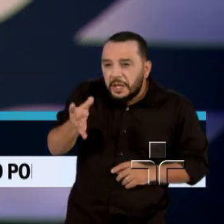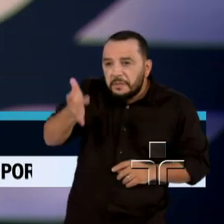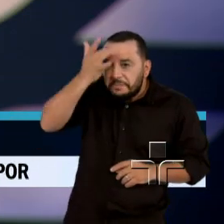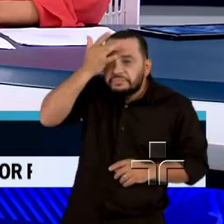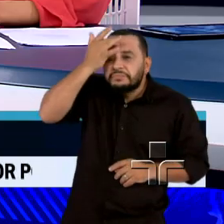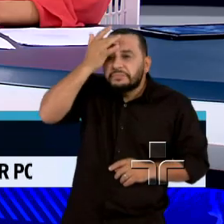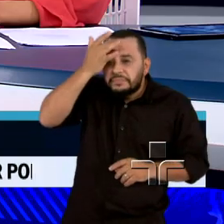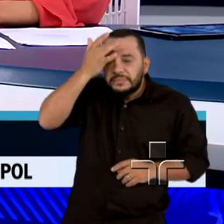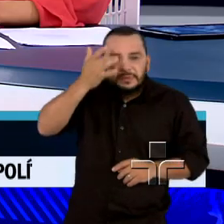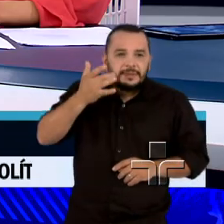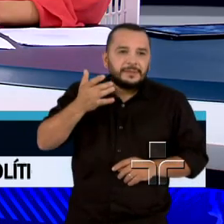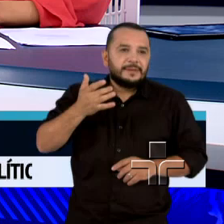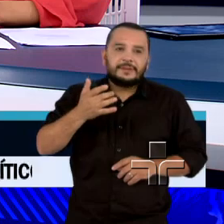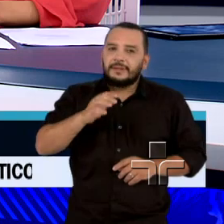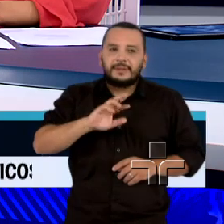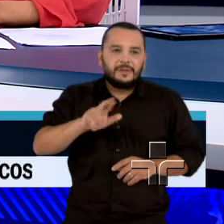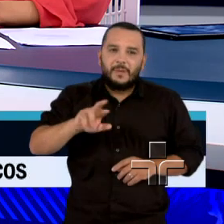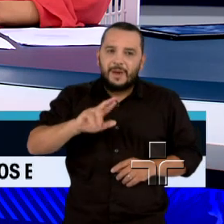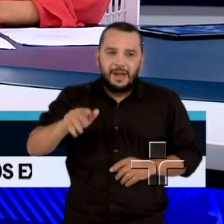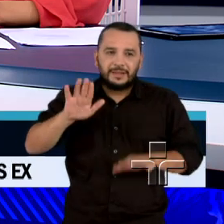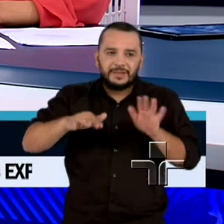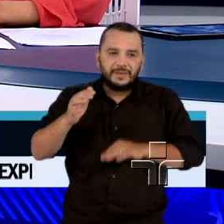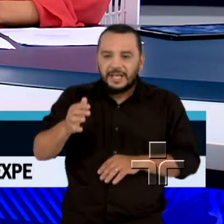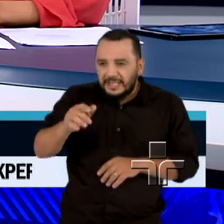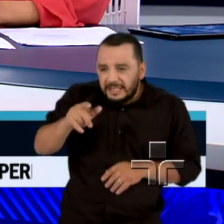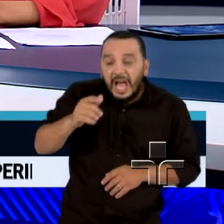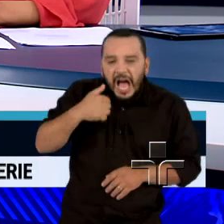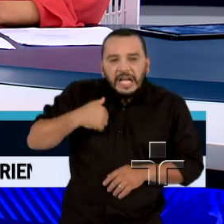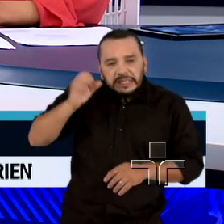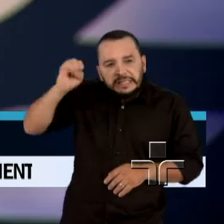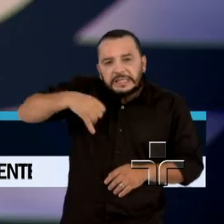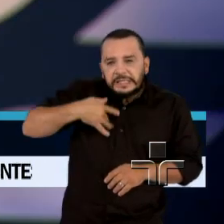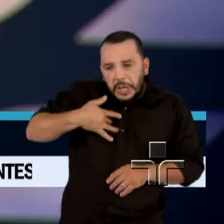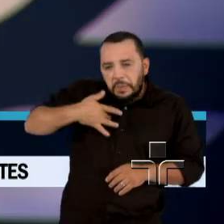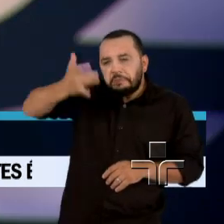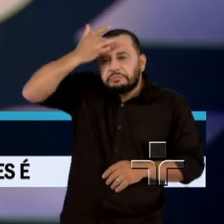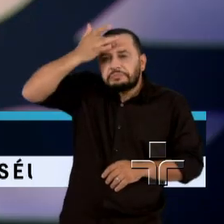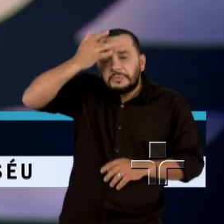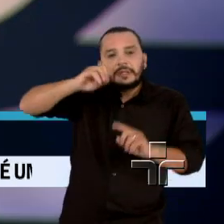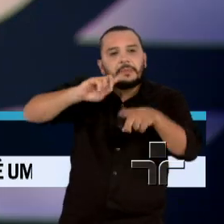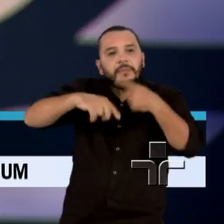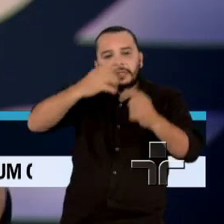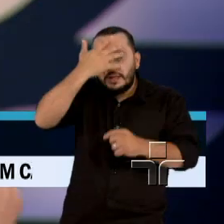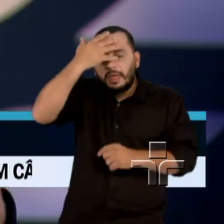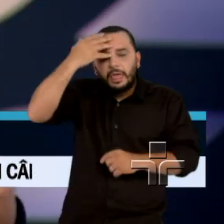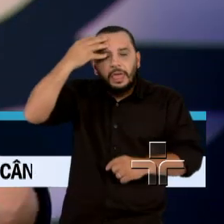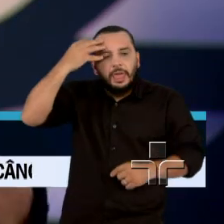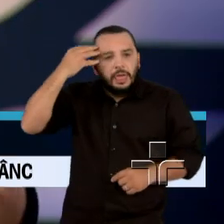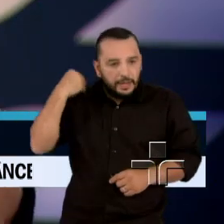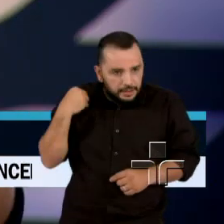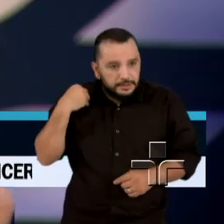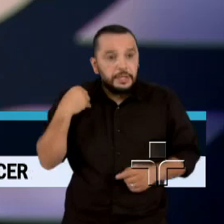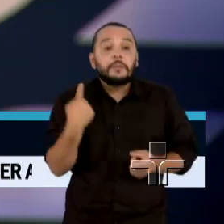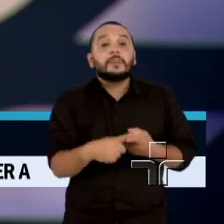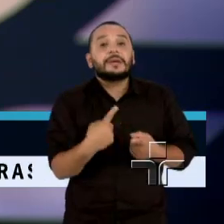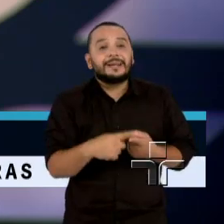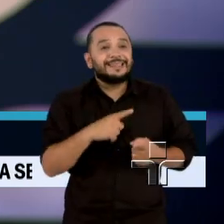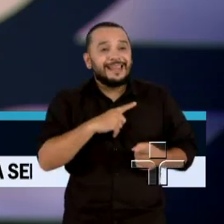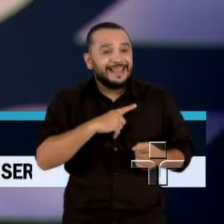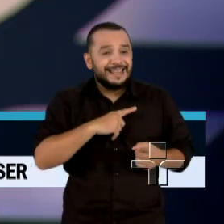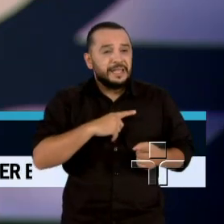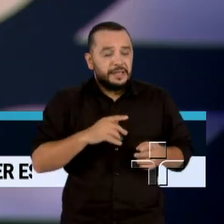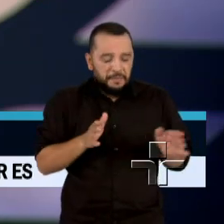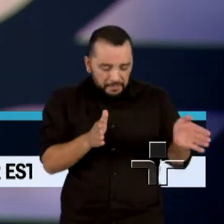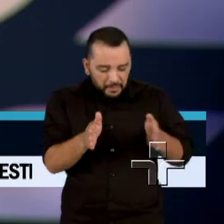falsas memórias. E, principalmente, as falsas memórias são resultantes muito desse momento de impacto, de